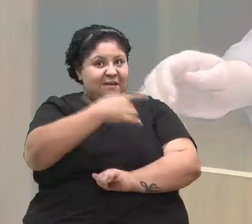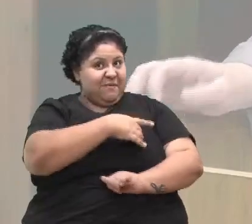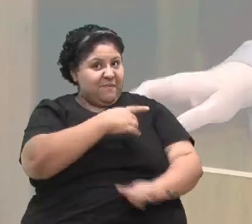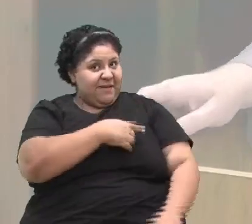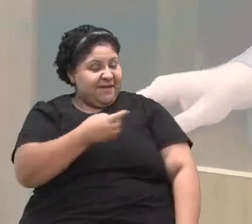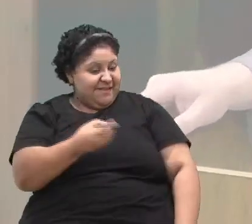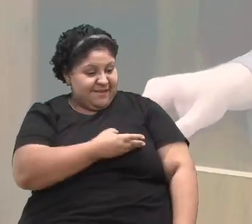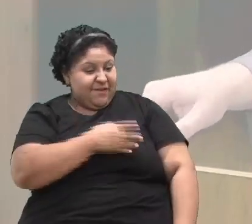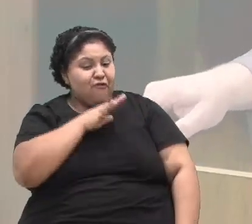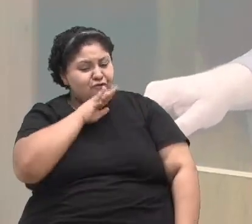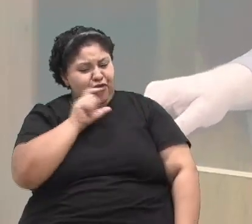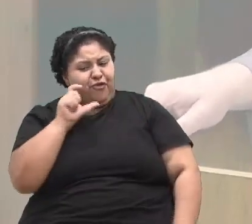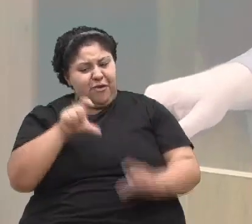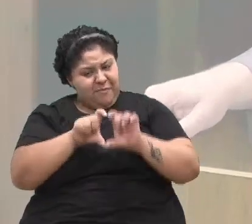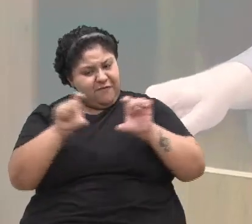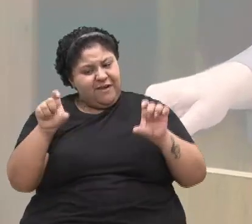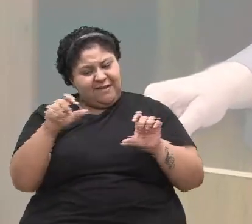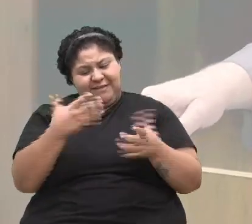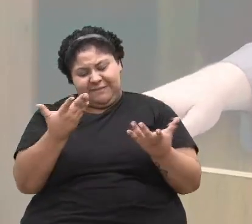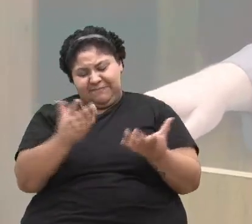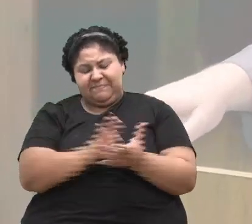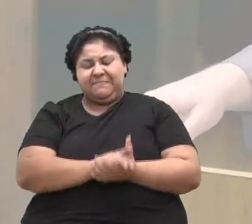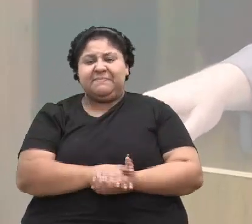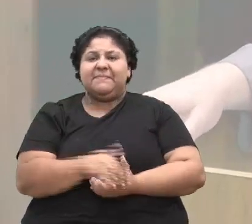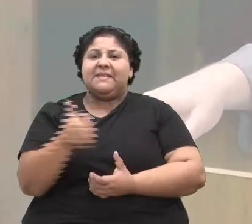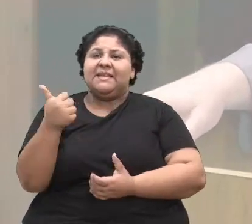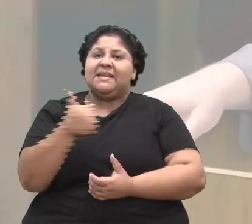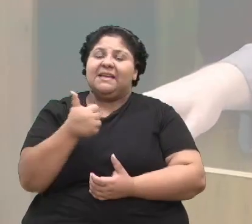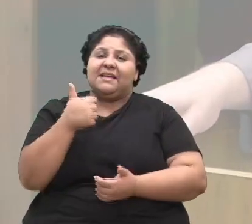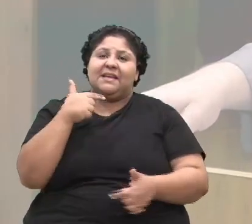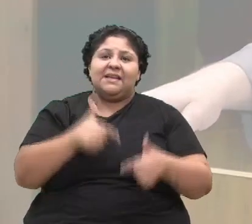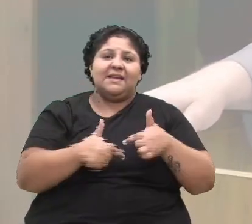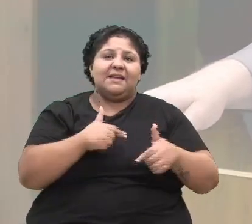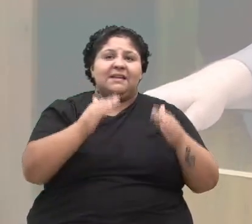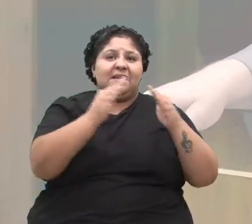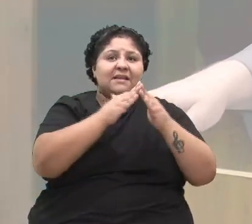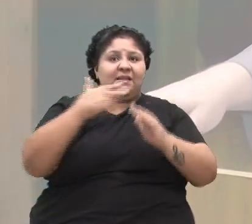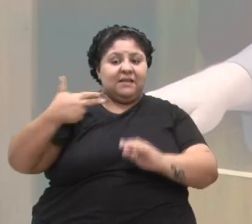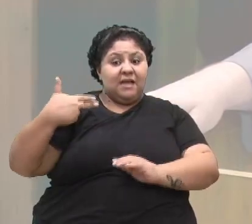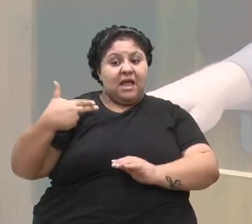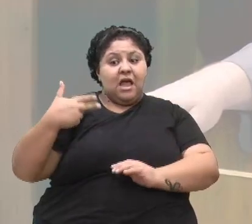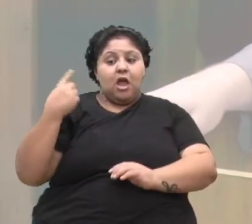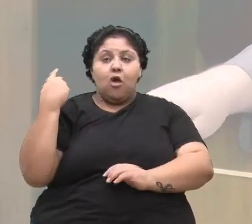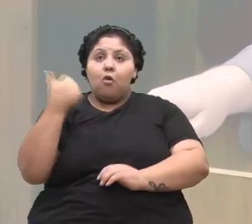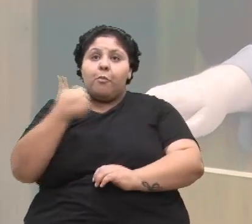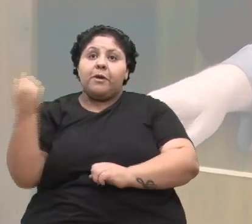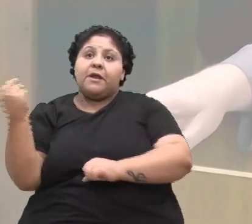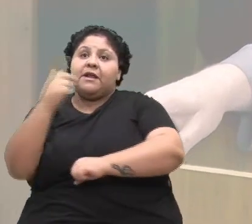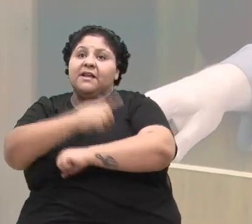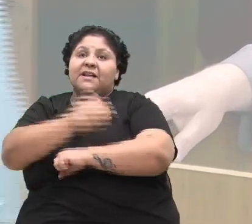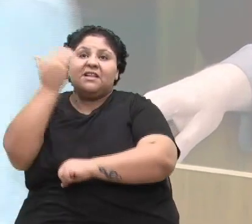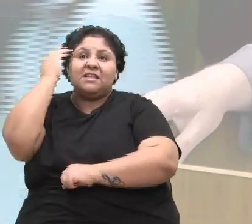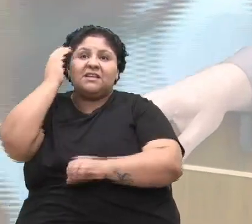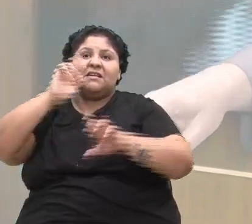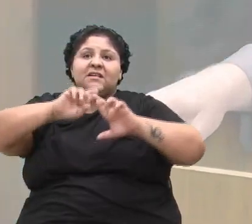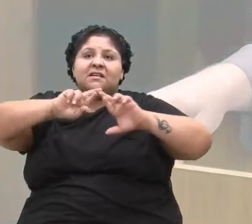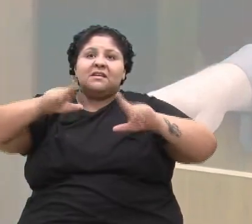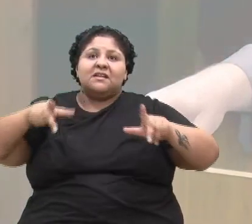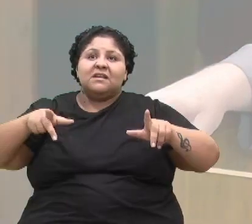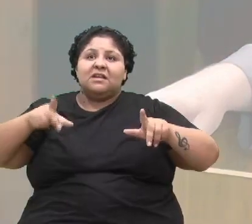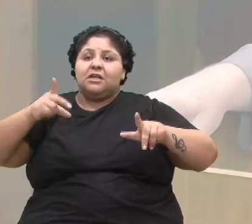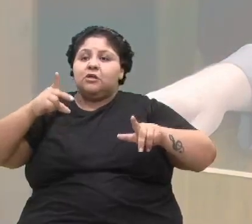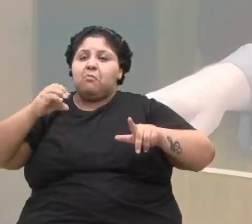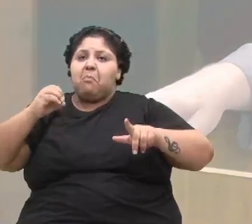mas tudo bem. O meu primeiro emprego foi na Casa das Armas e o primeiro dia que eu entrei lá, eu não sabia a diferença de pólvora para